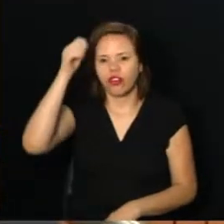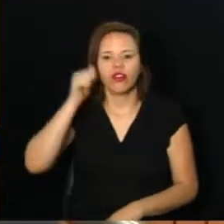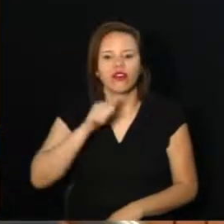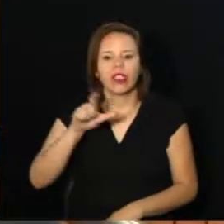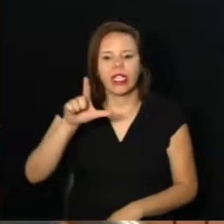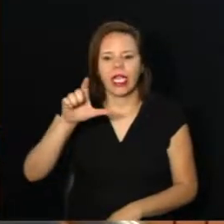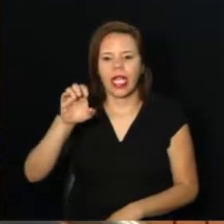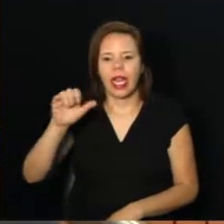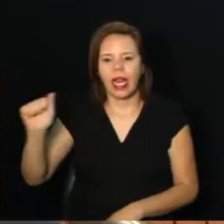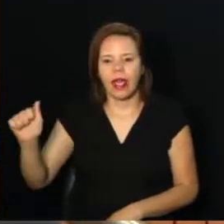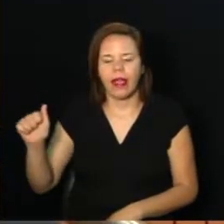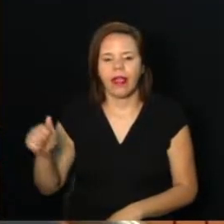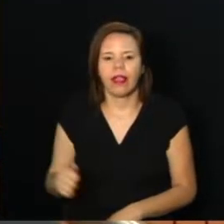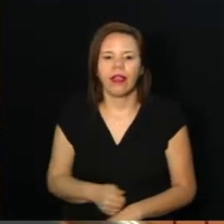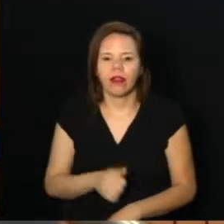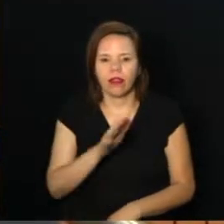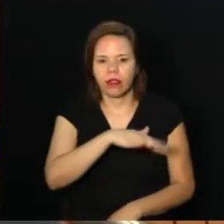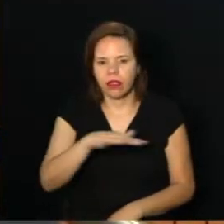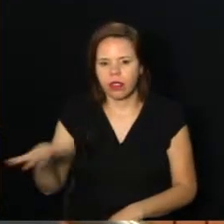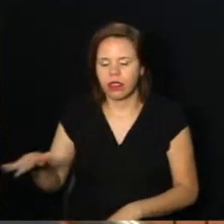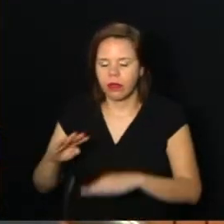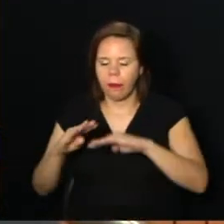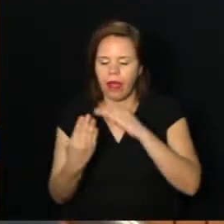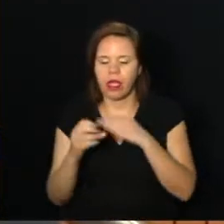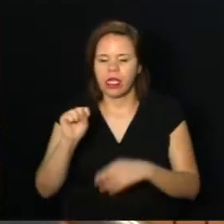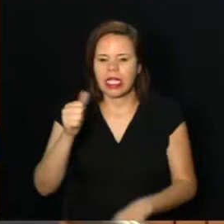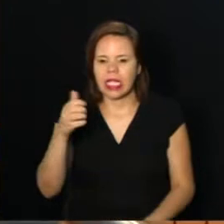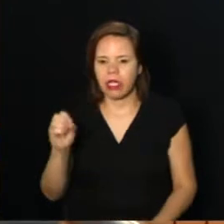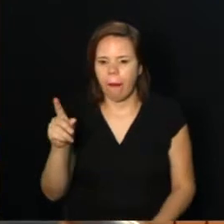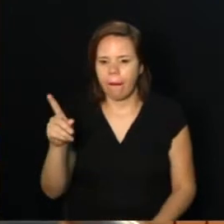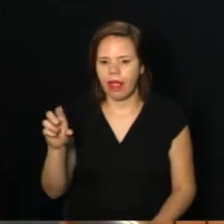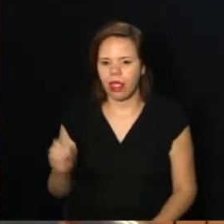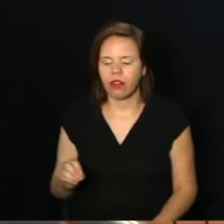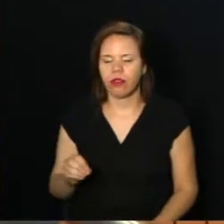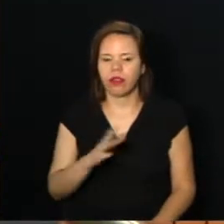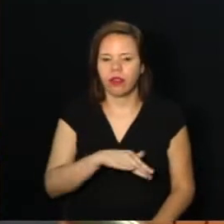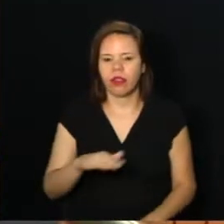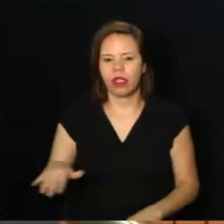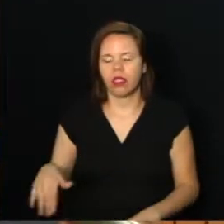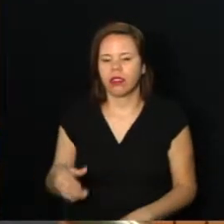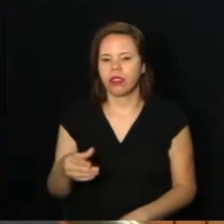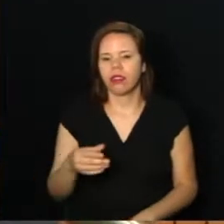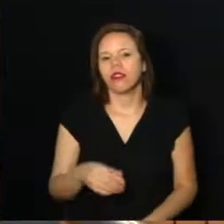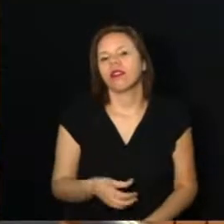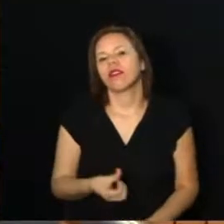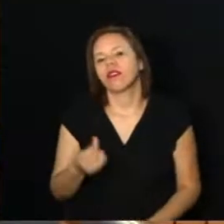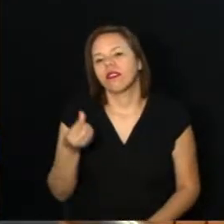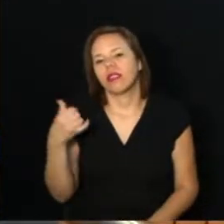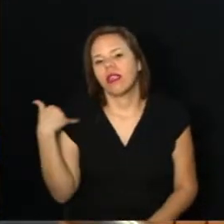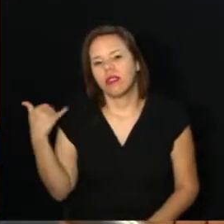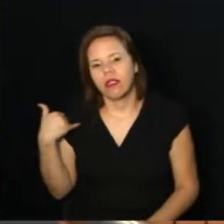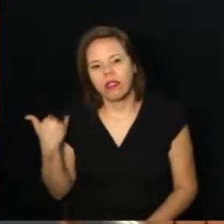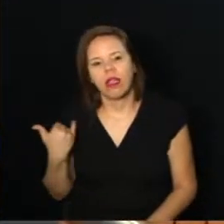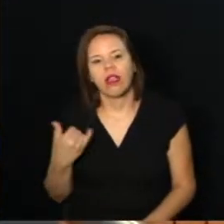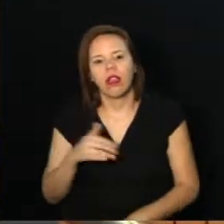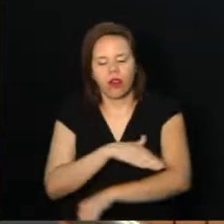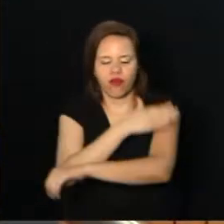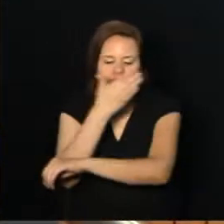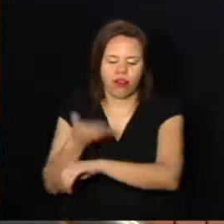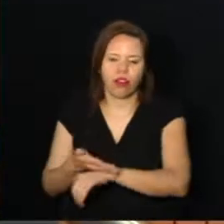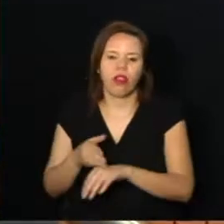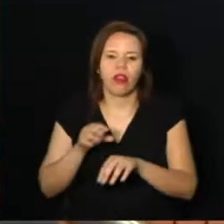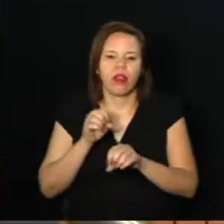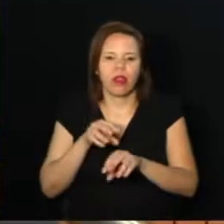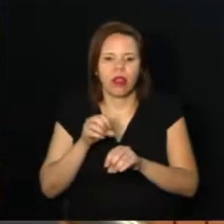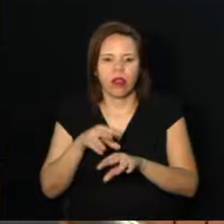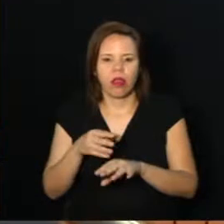São Pedro, com crianças de 3 a 6 anos, em período integral. Então, nós damos toda a assistência